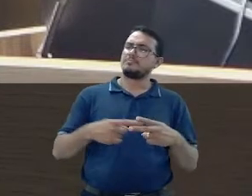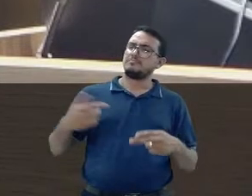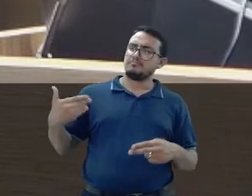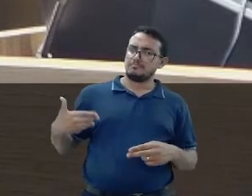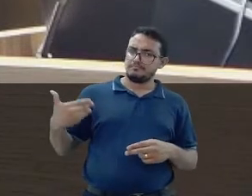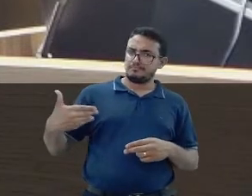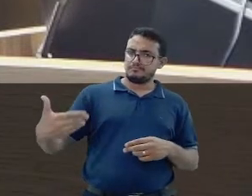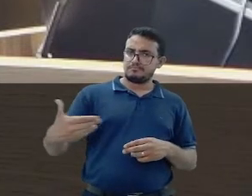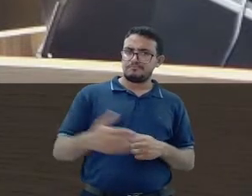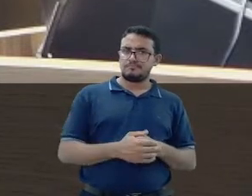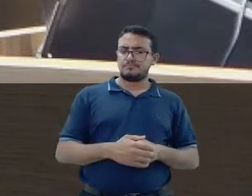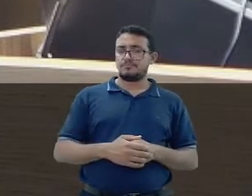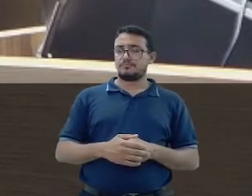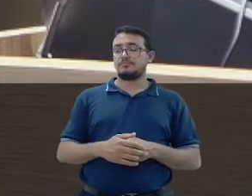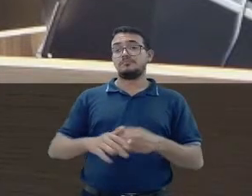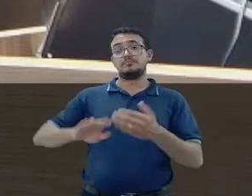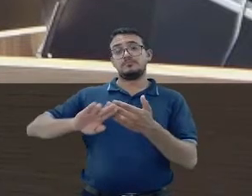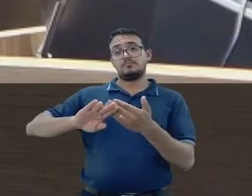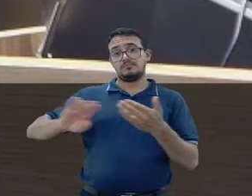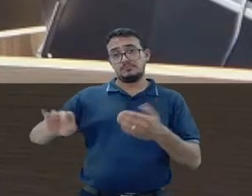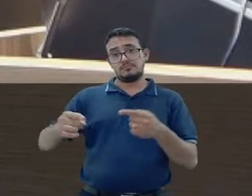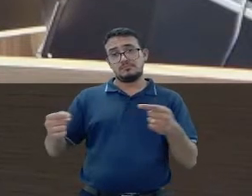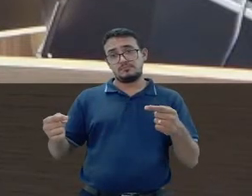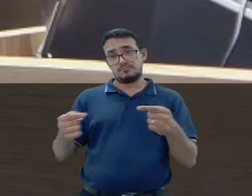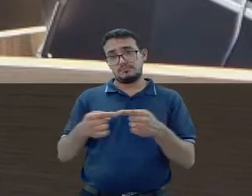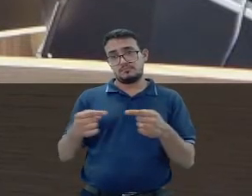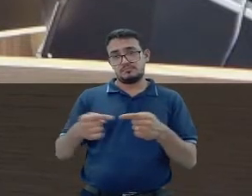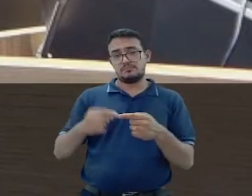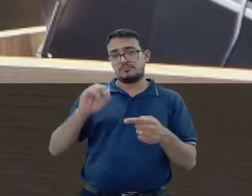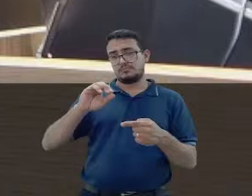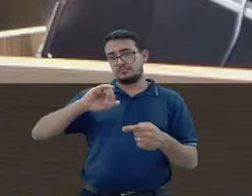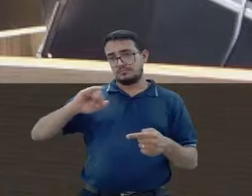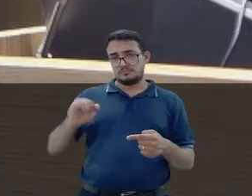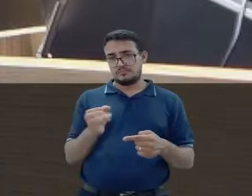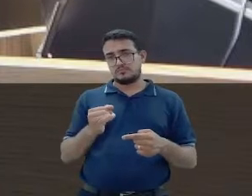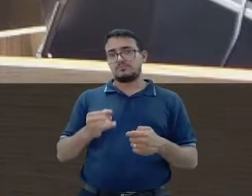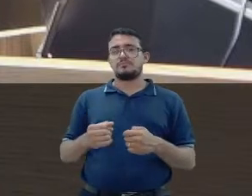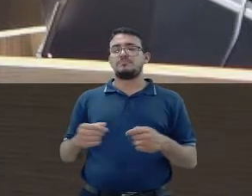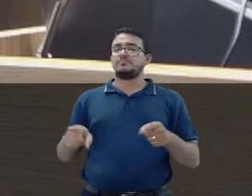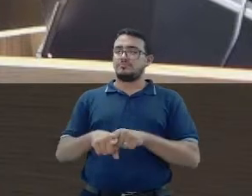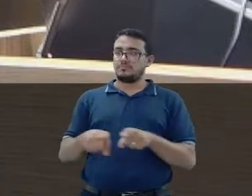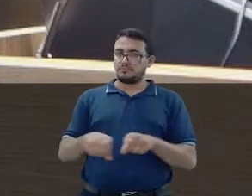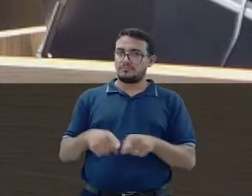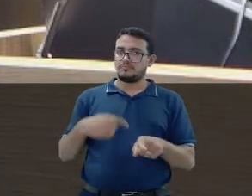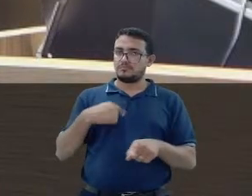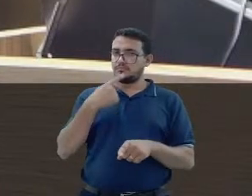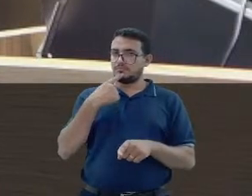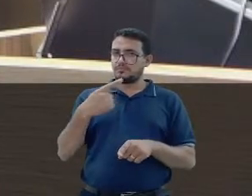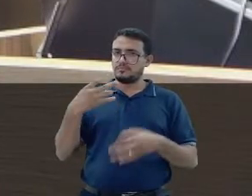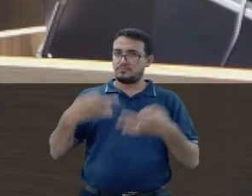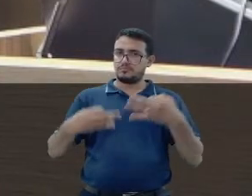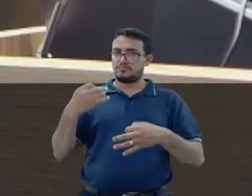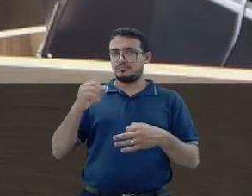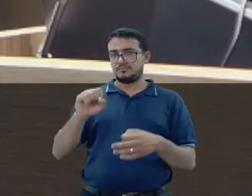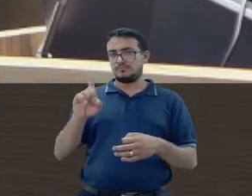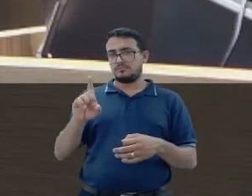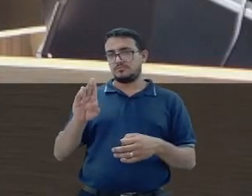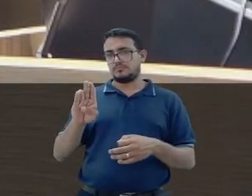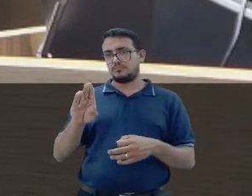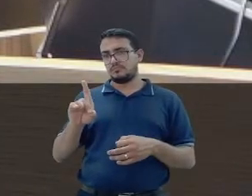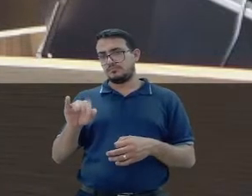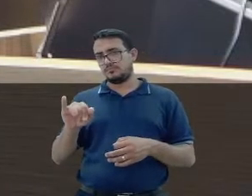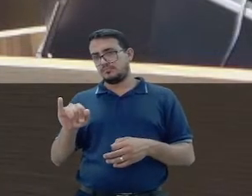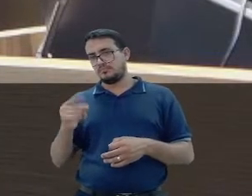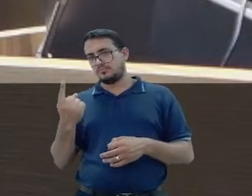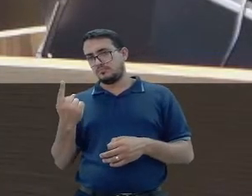obra certa e afasta a aplicação da mencionada OJ, eu também cito um julgado da SBDI 1,